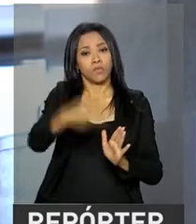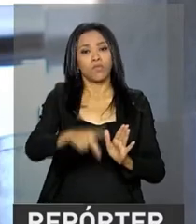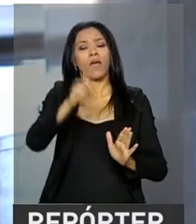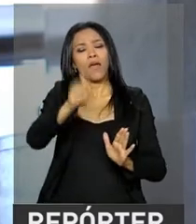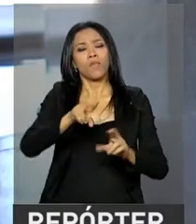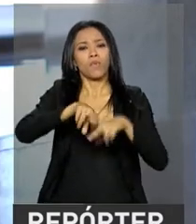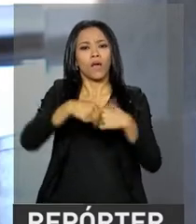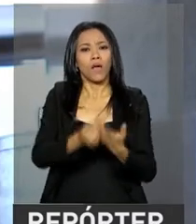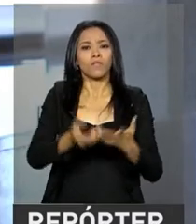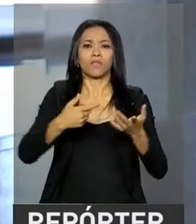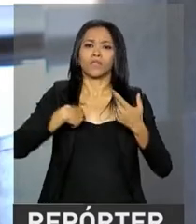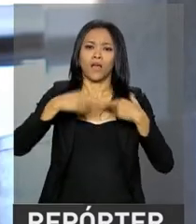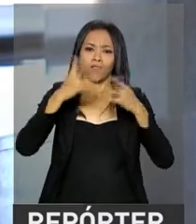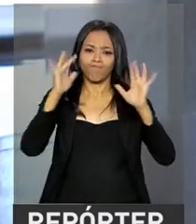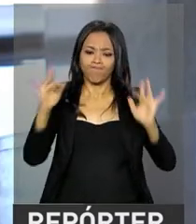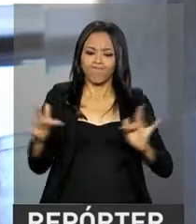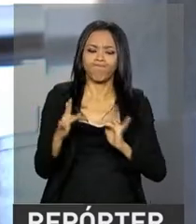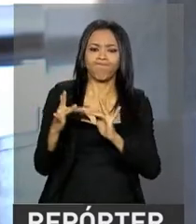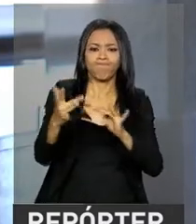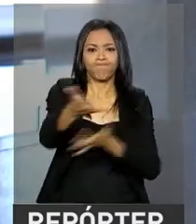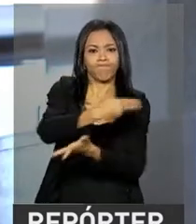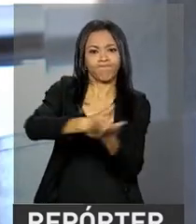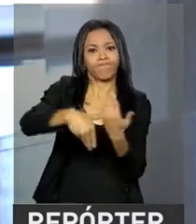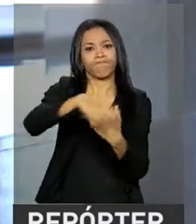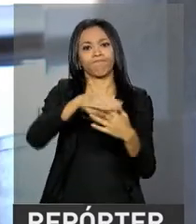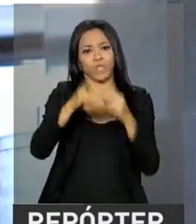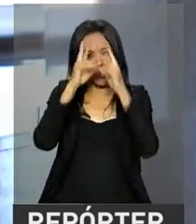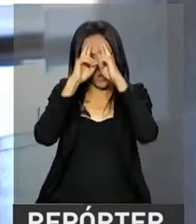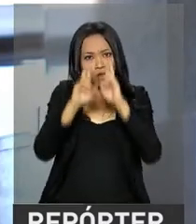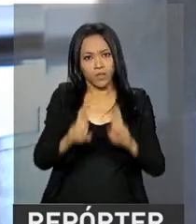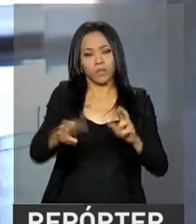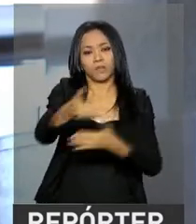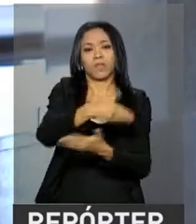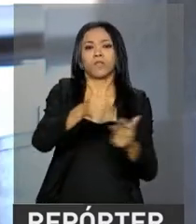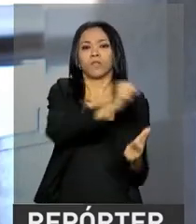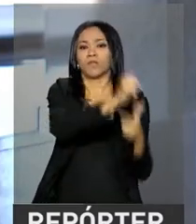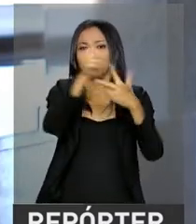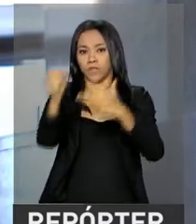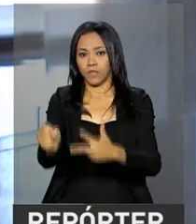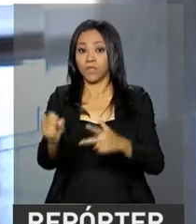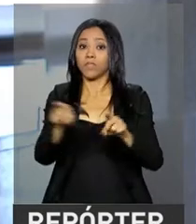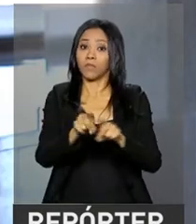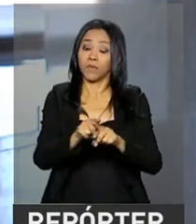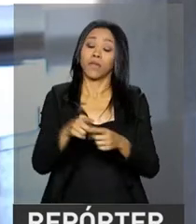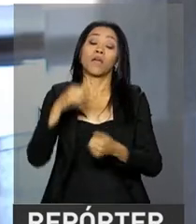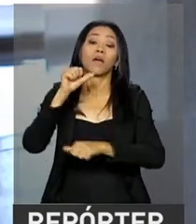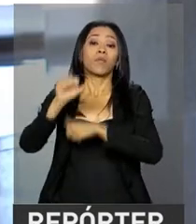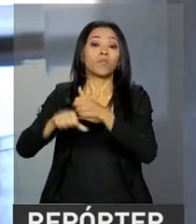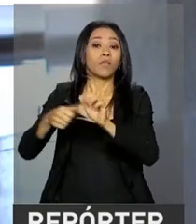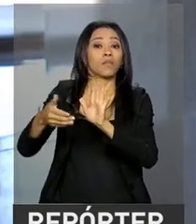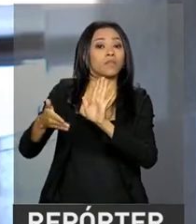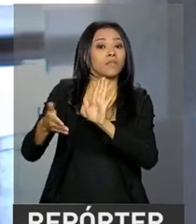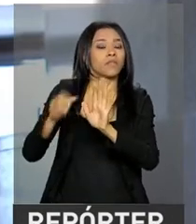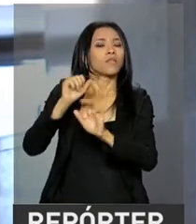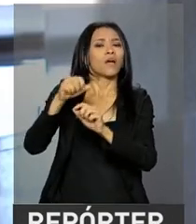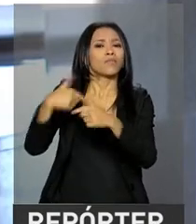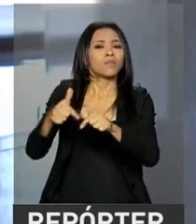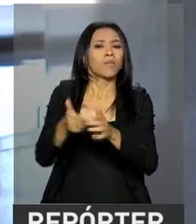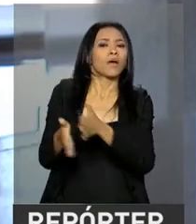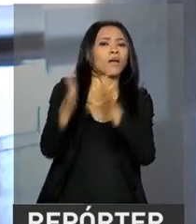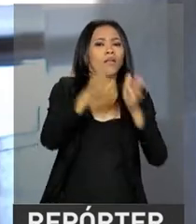respeito e do diálogo entre os poderes afirmou ainda que as reformas trabalhista e previdenciária são